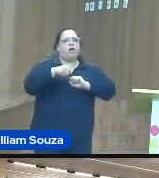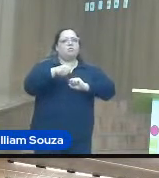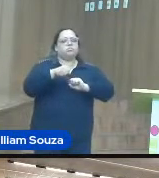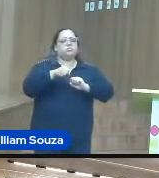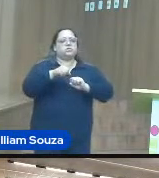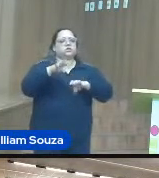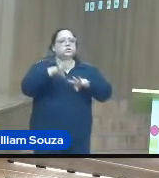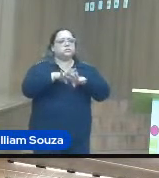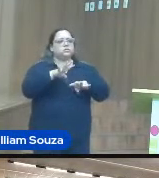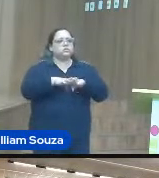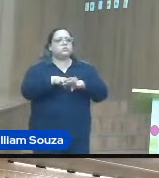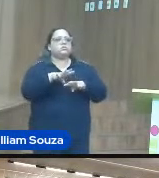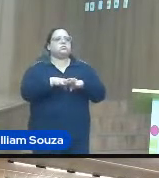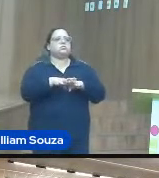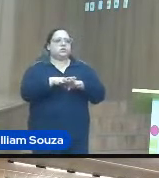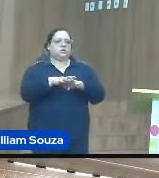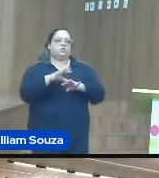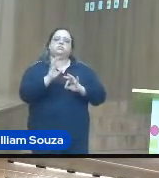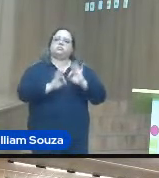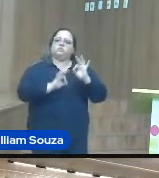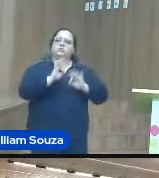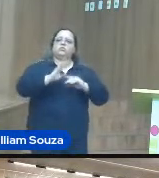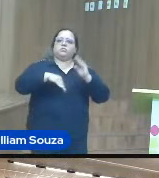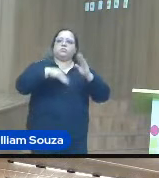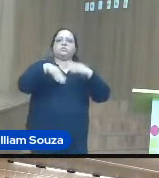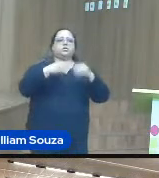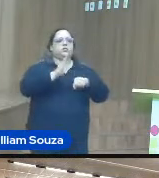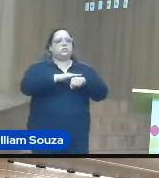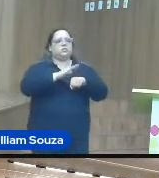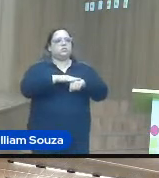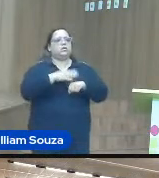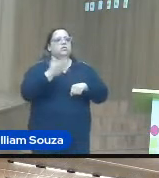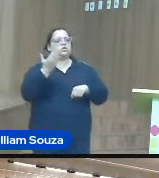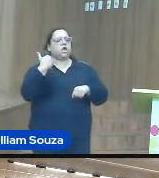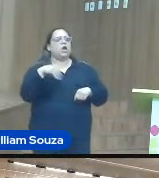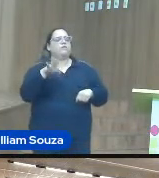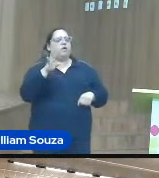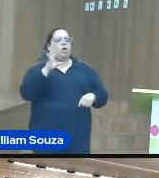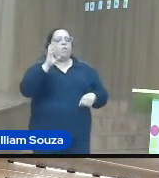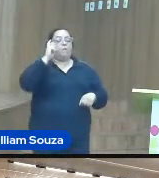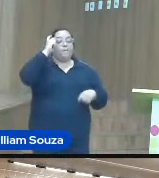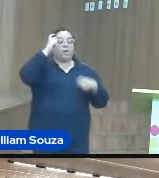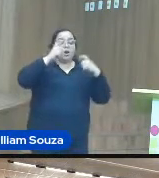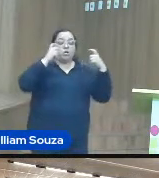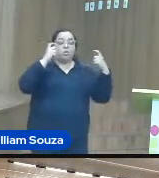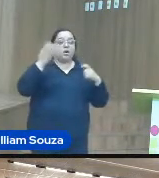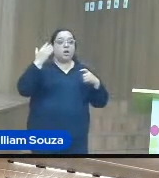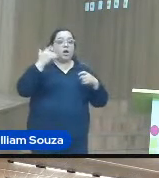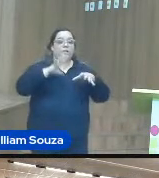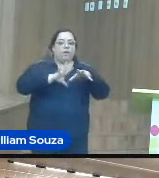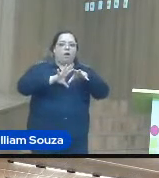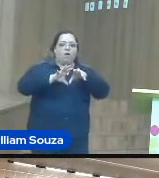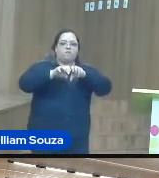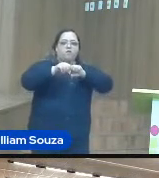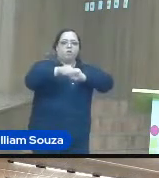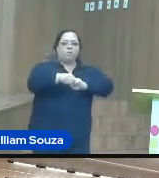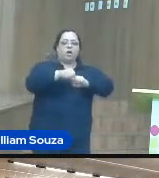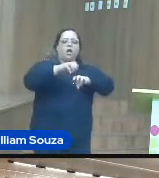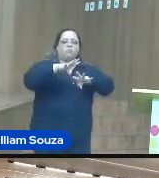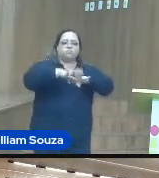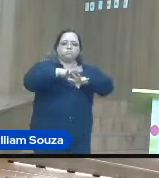foram desenvolvidos nessa época. Então, havia uma grande preocupação em formar pessoas com conhecimento